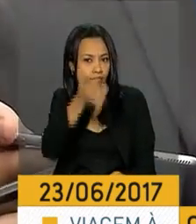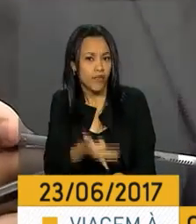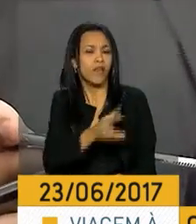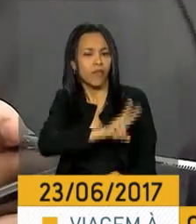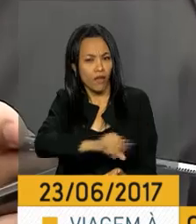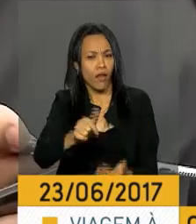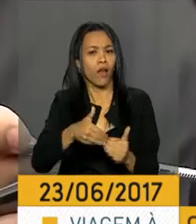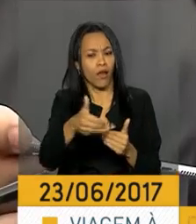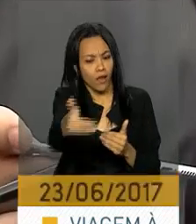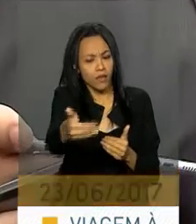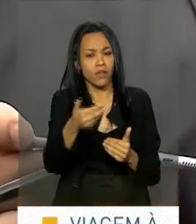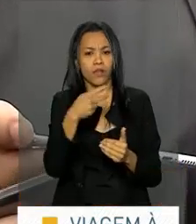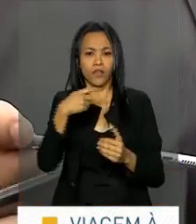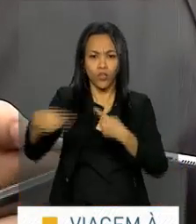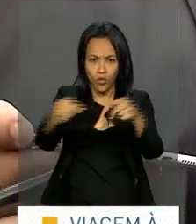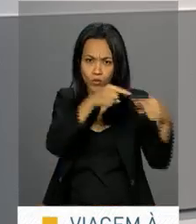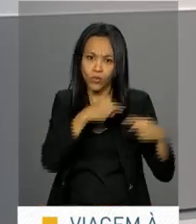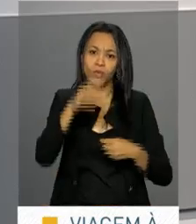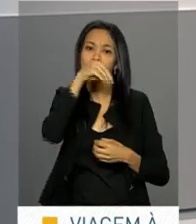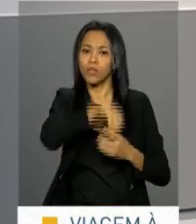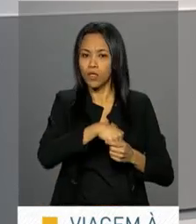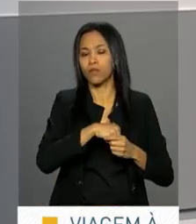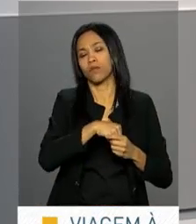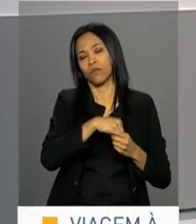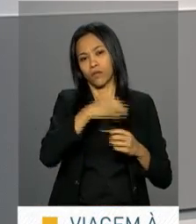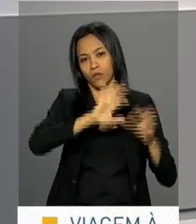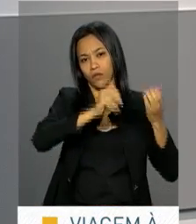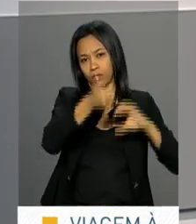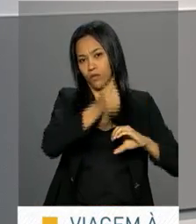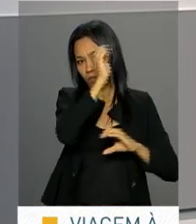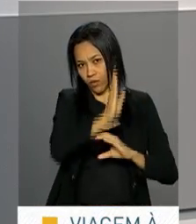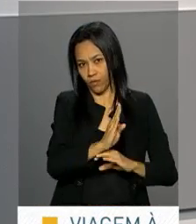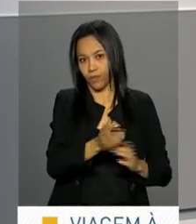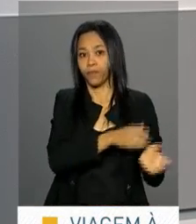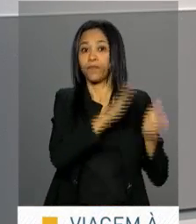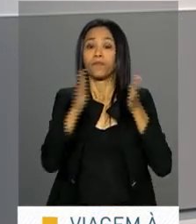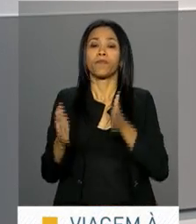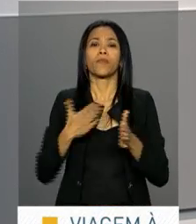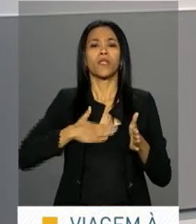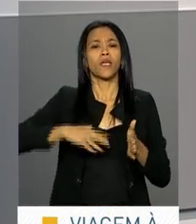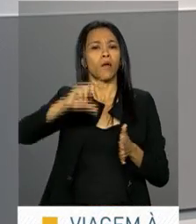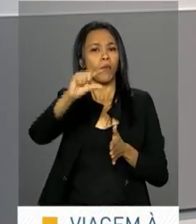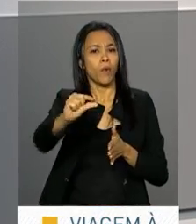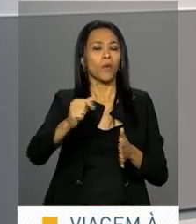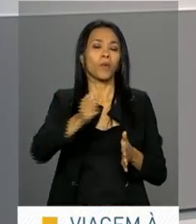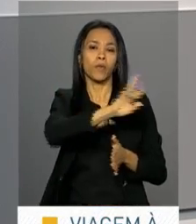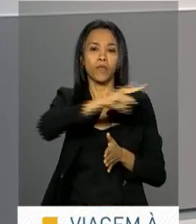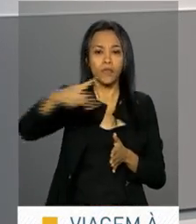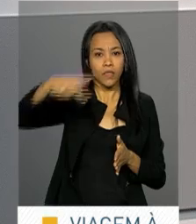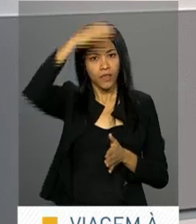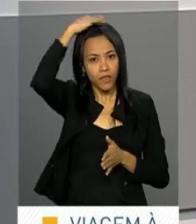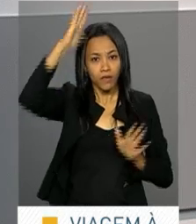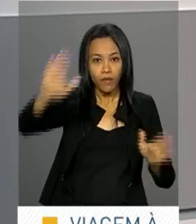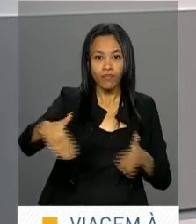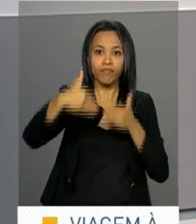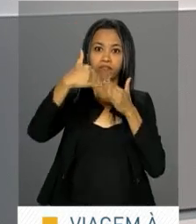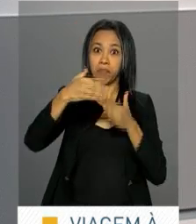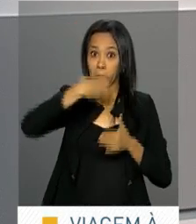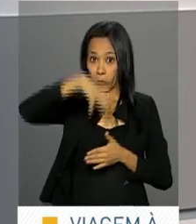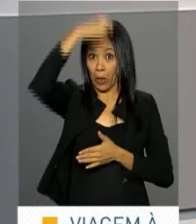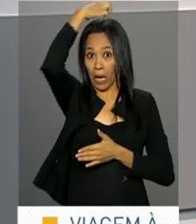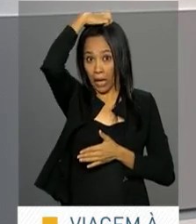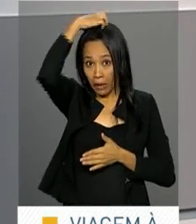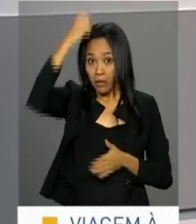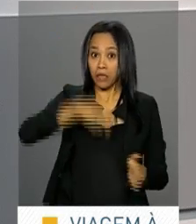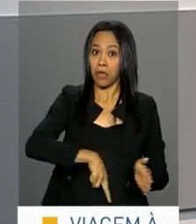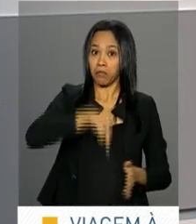discutida também no parlamento brasileiro. E daqui a pouco o presidente Michel Temer será recebido pelo rei Harald V da Noruega